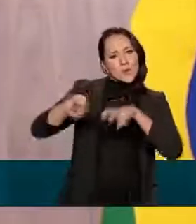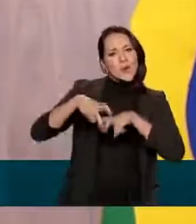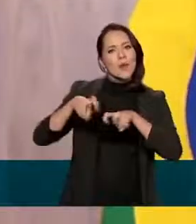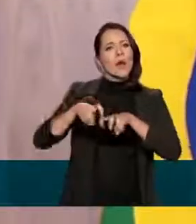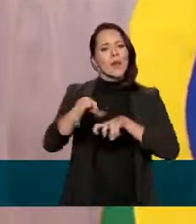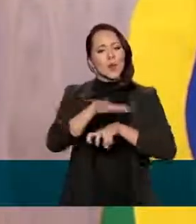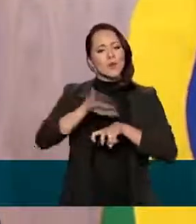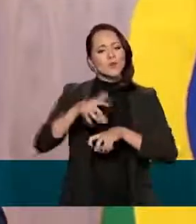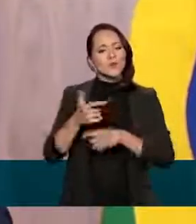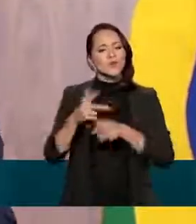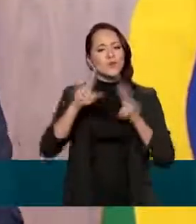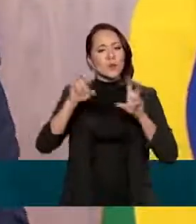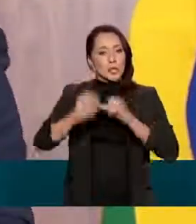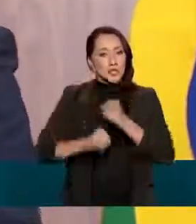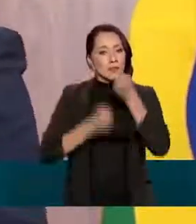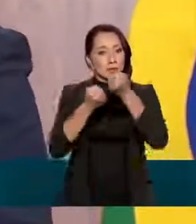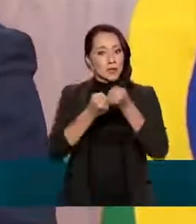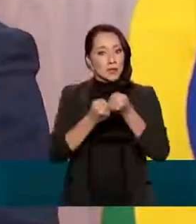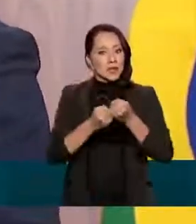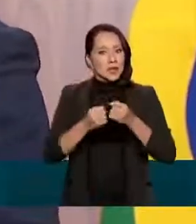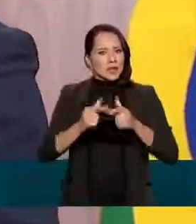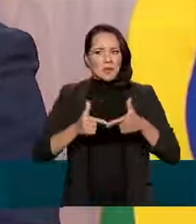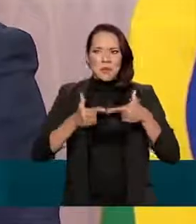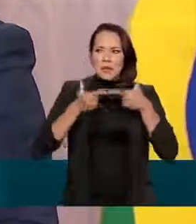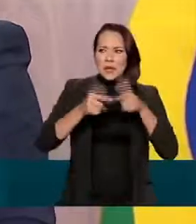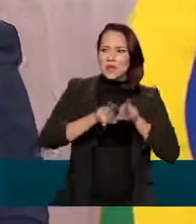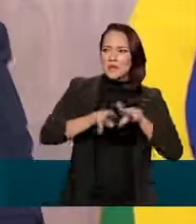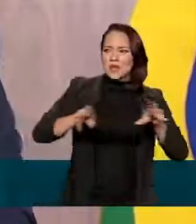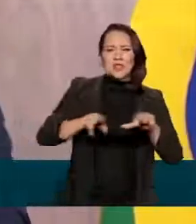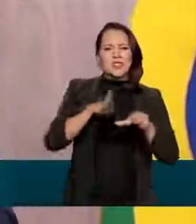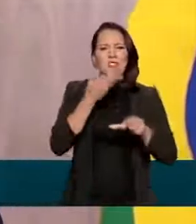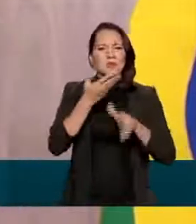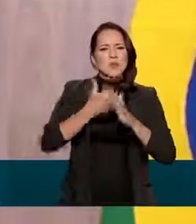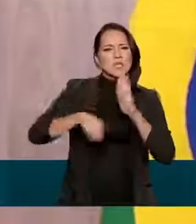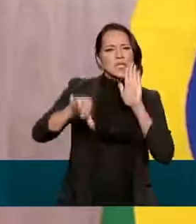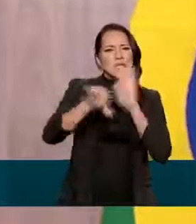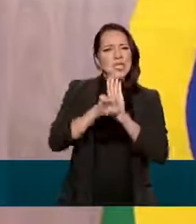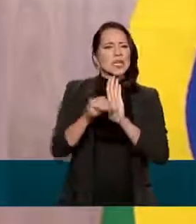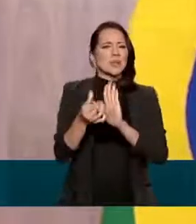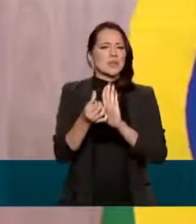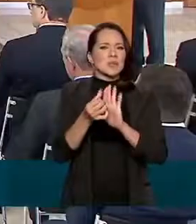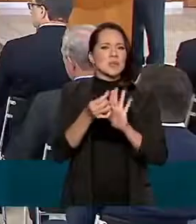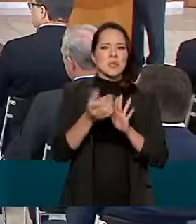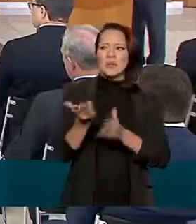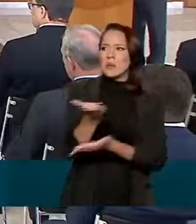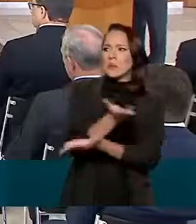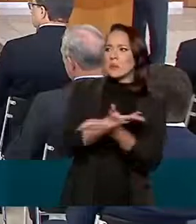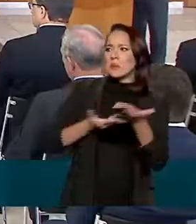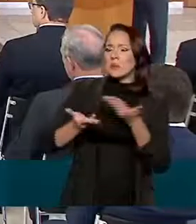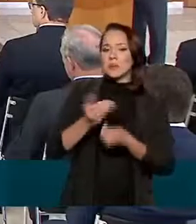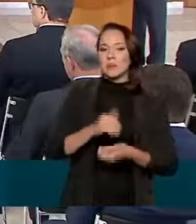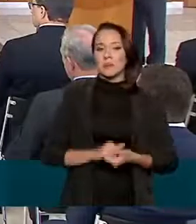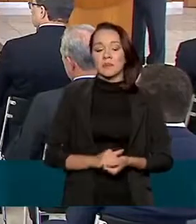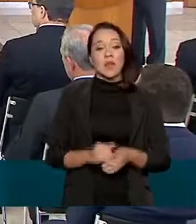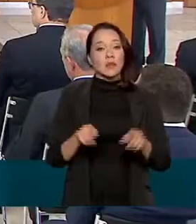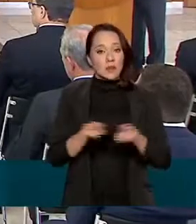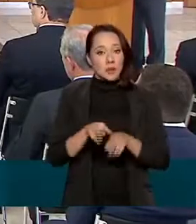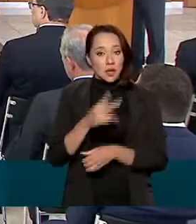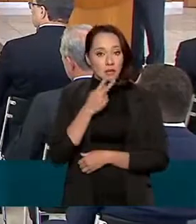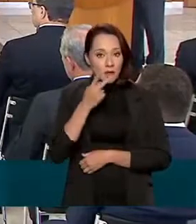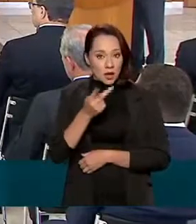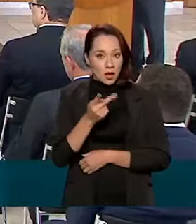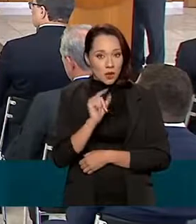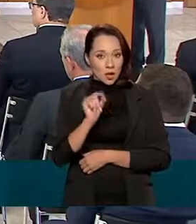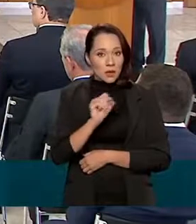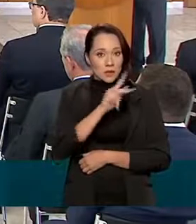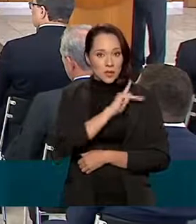diferença quando estamos enfrentando ameaças equilíbrio entre as nacionais controlan nuestras capaz iais e que não também destacar